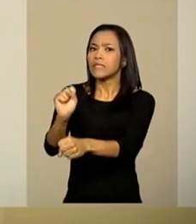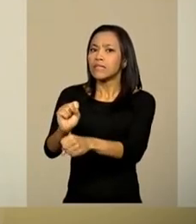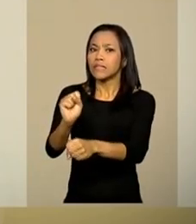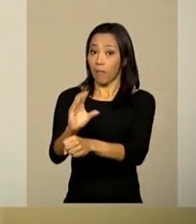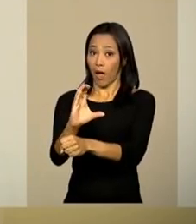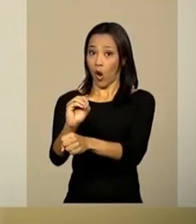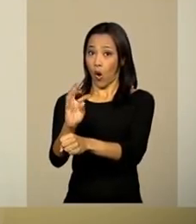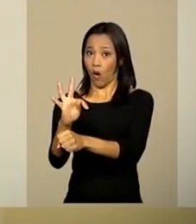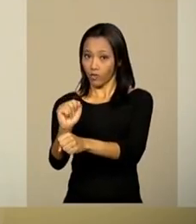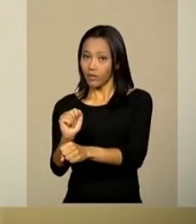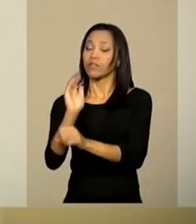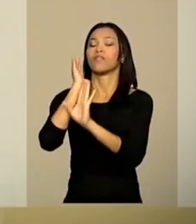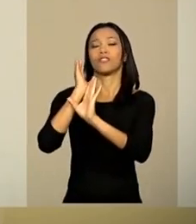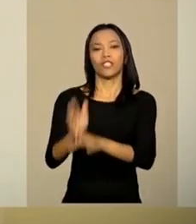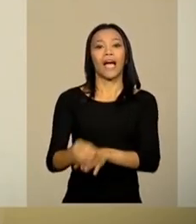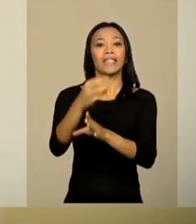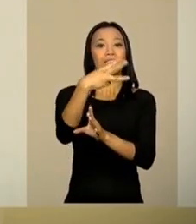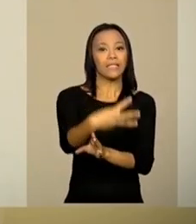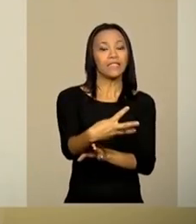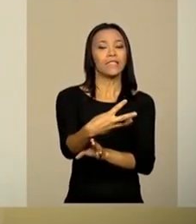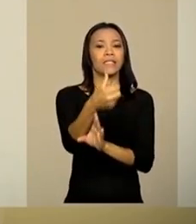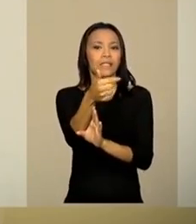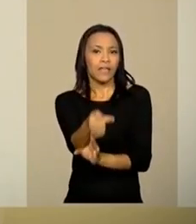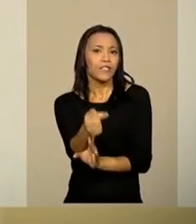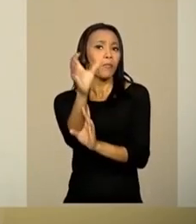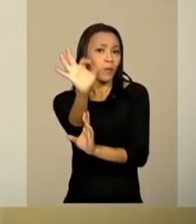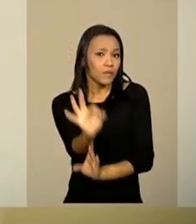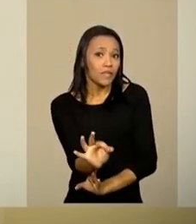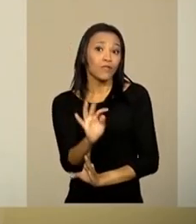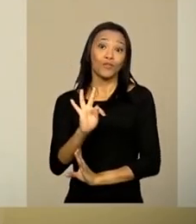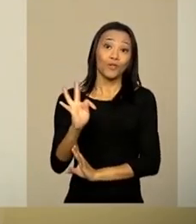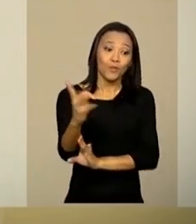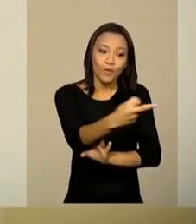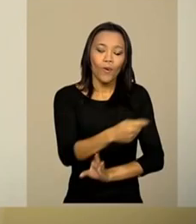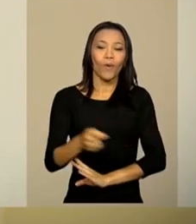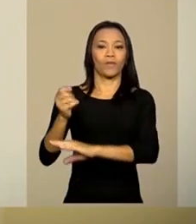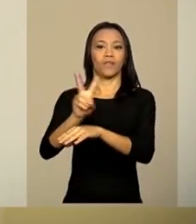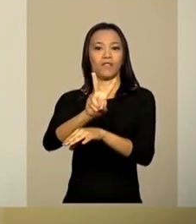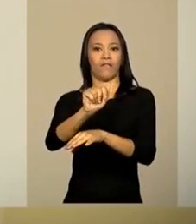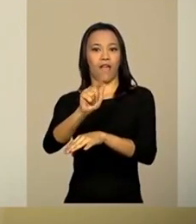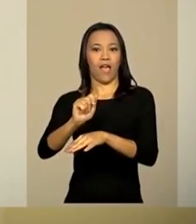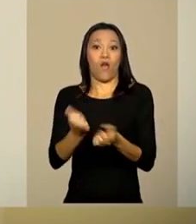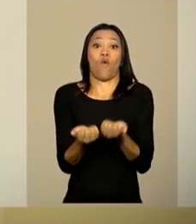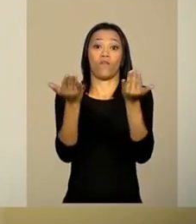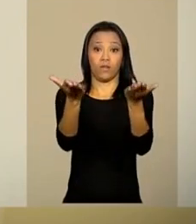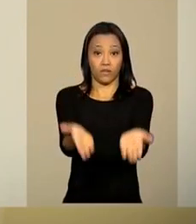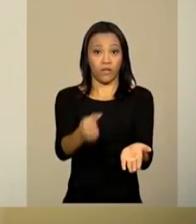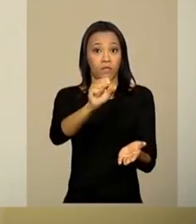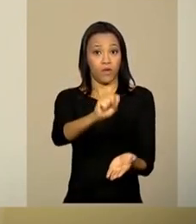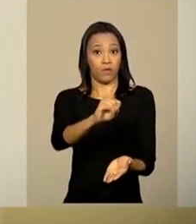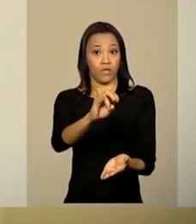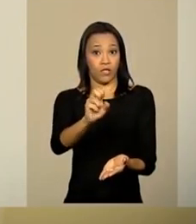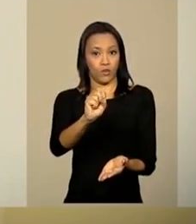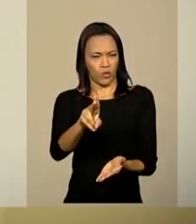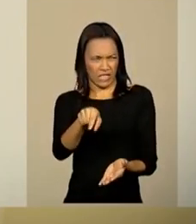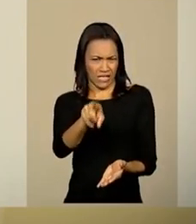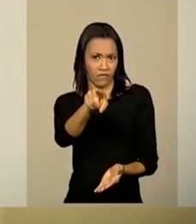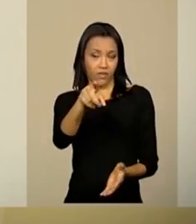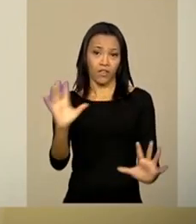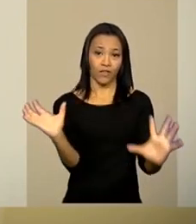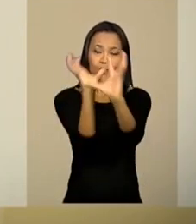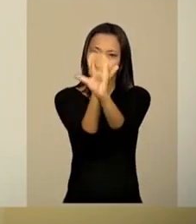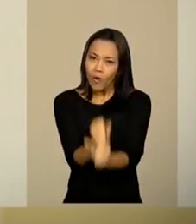as cotas já estão em 37% de todas as vagas oferecidas pelo CISU. Se você somar isso,